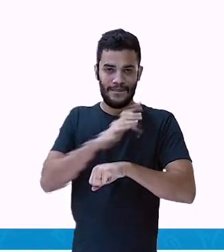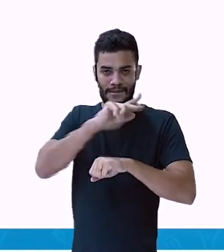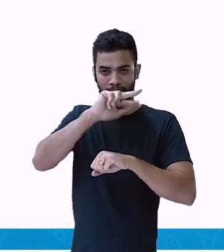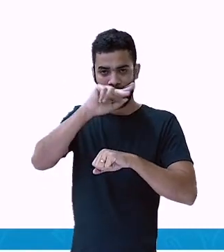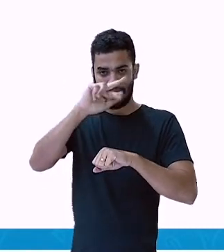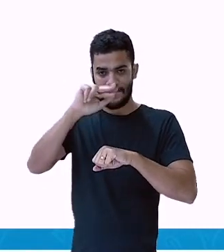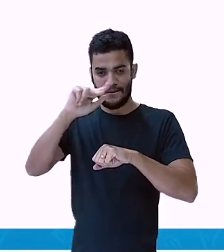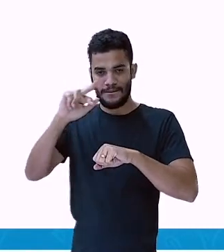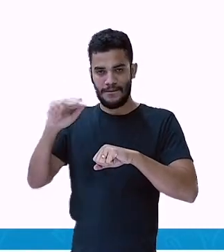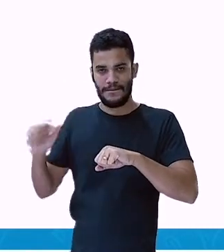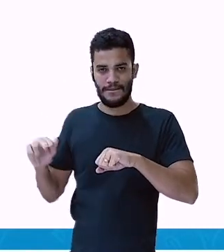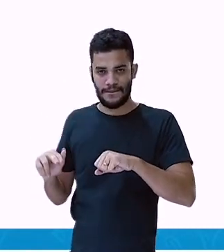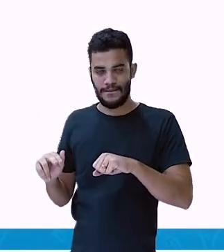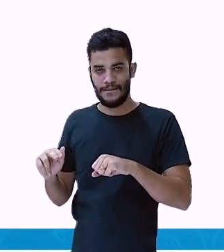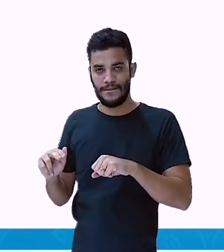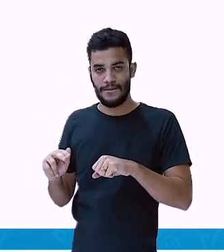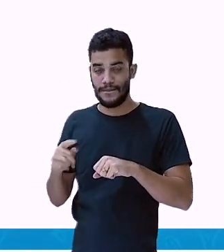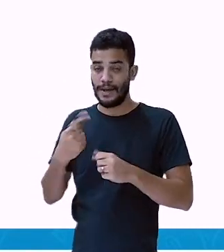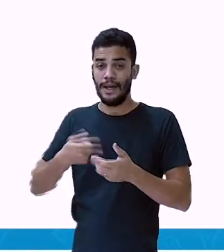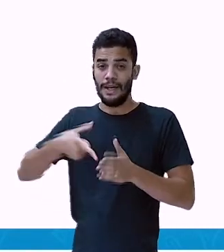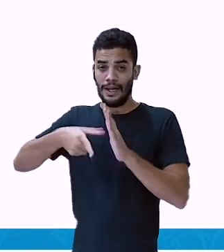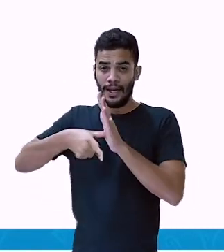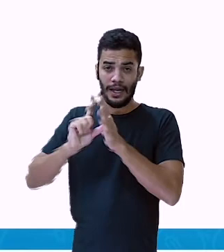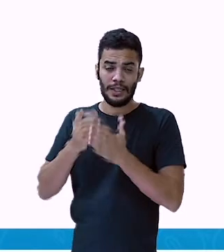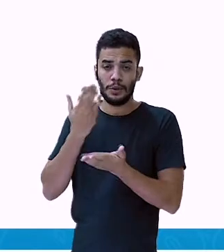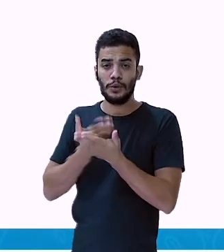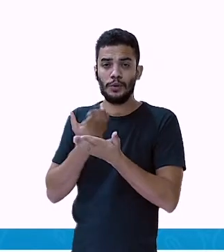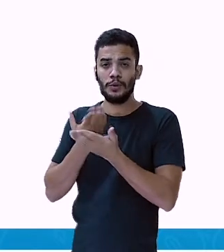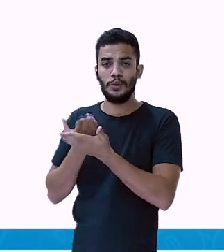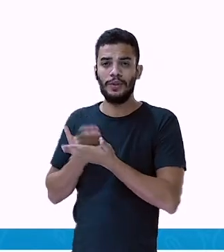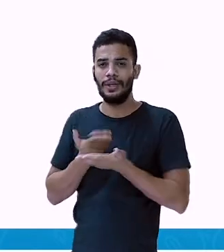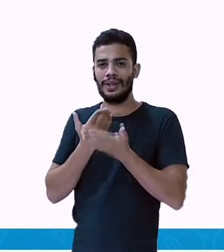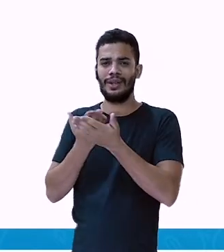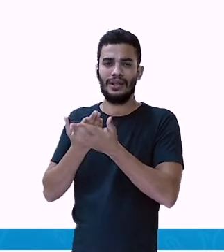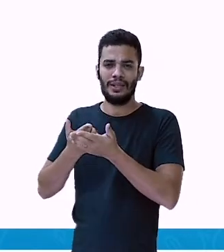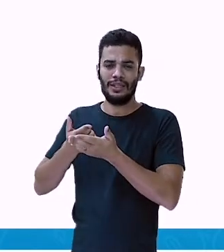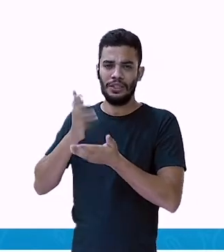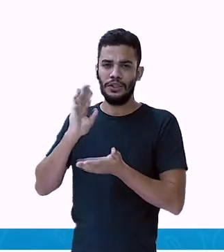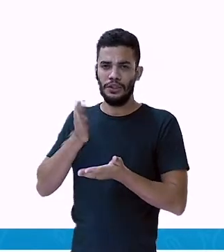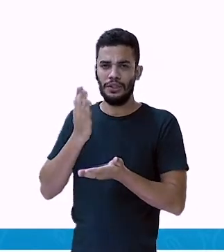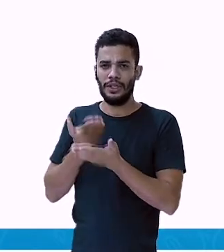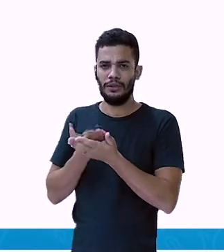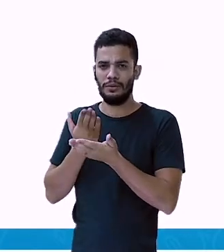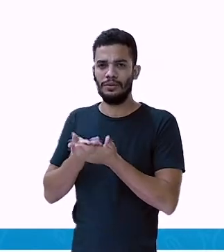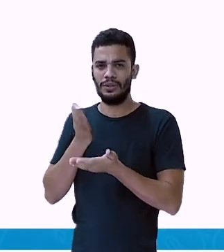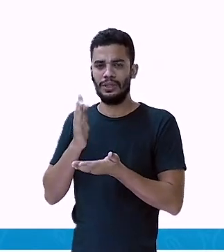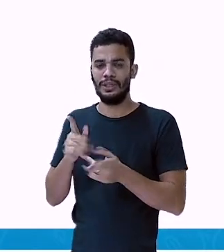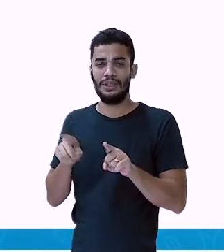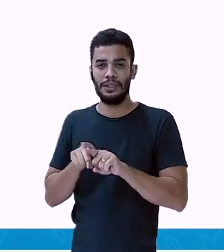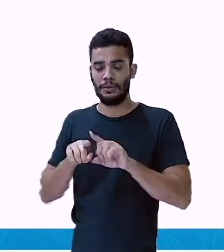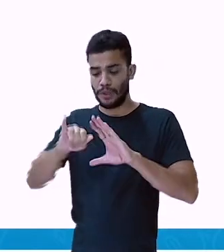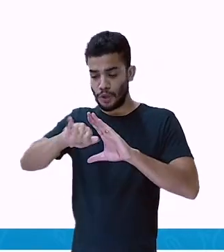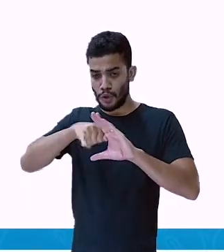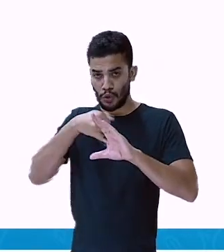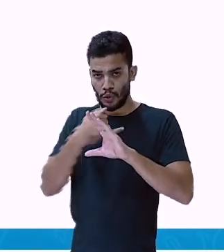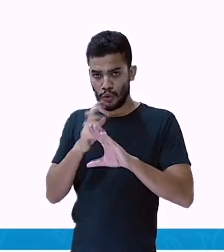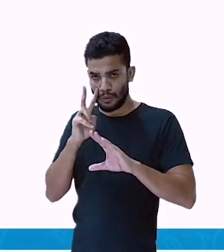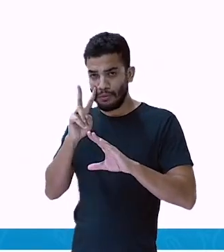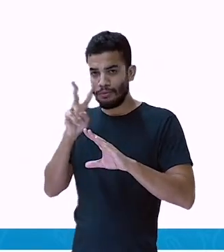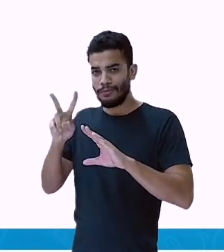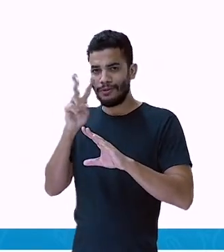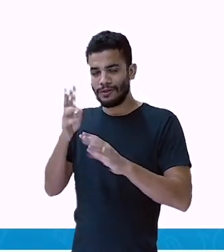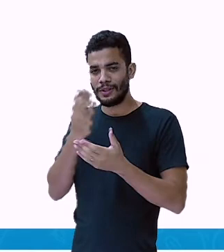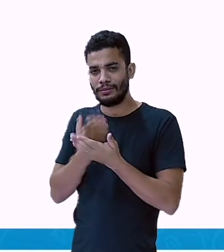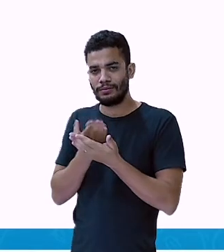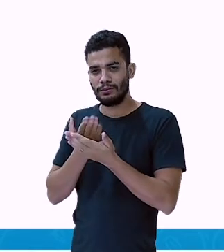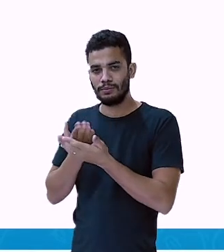Nós já estudamos em outras aulas, quem precisar, recorra lá, vai lá no YouTube e reveja a